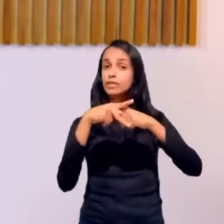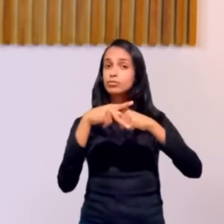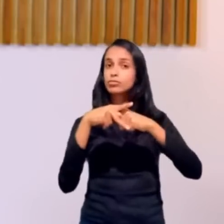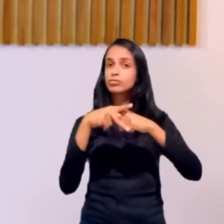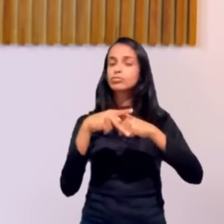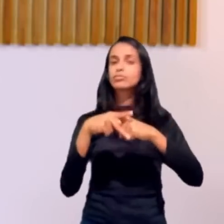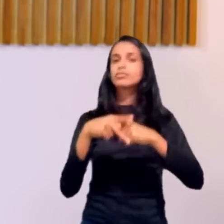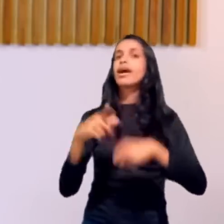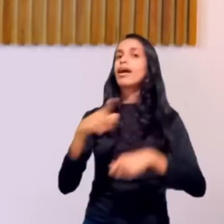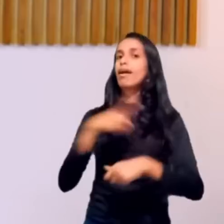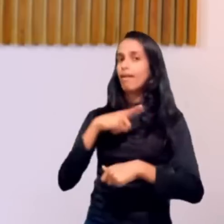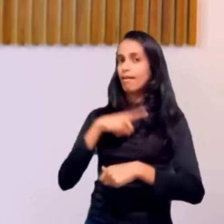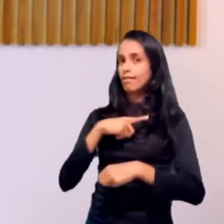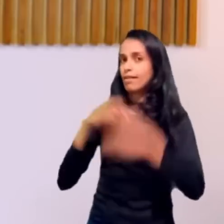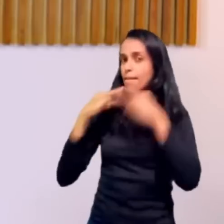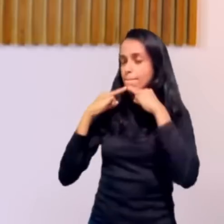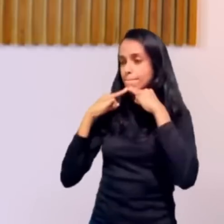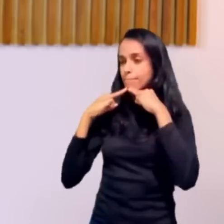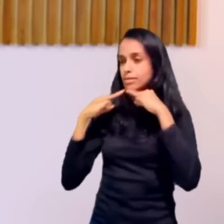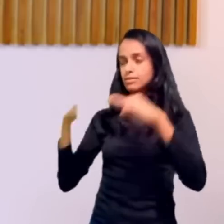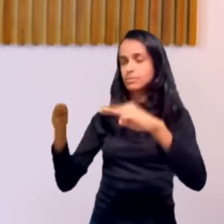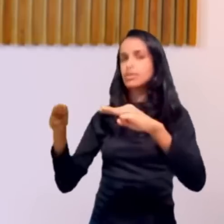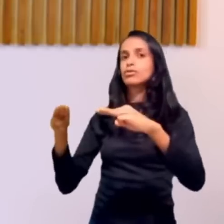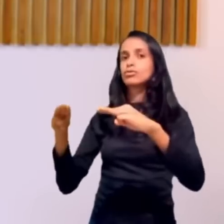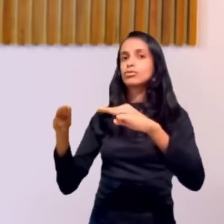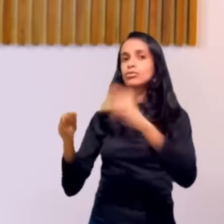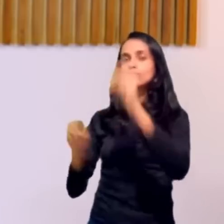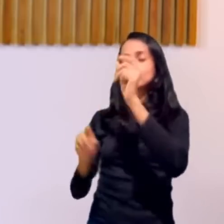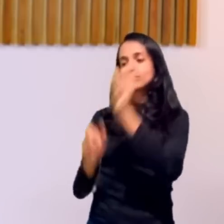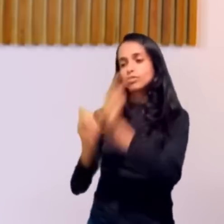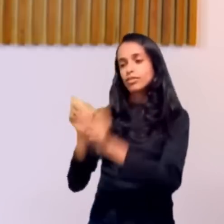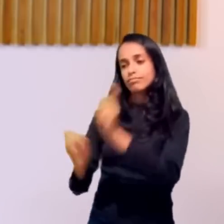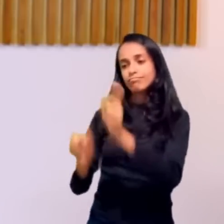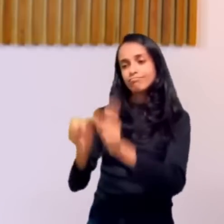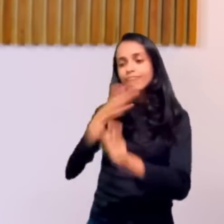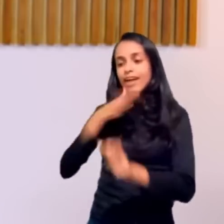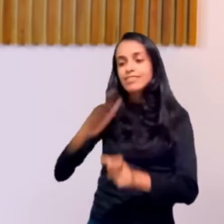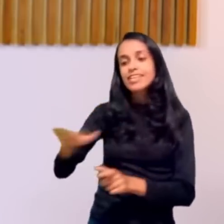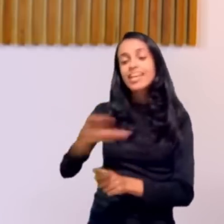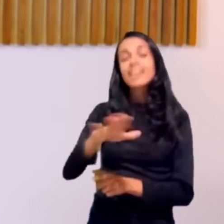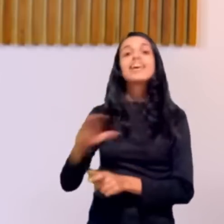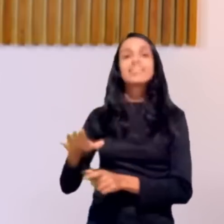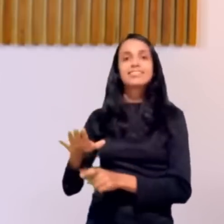cordeiros, os filhos, os filhotes das ovelhas.